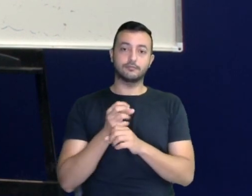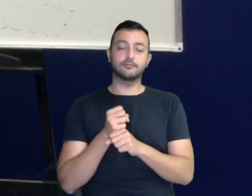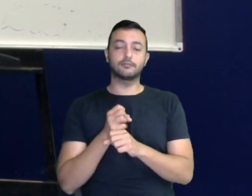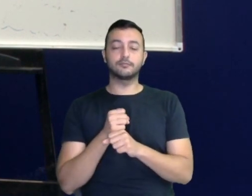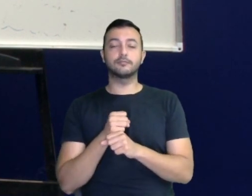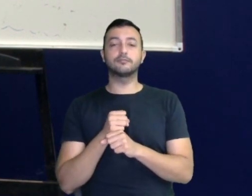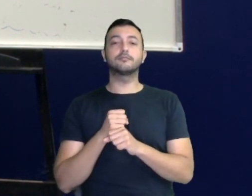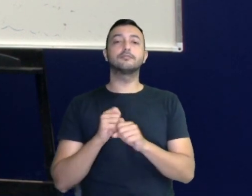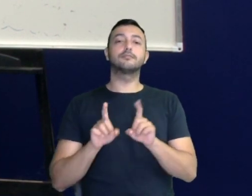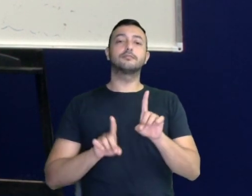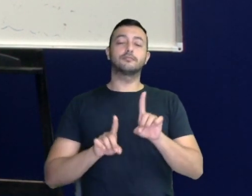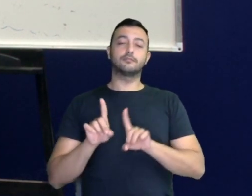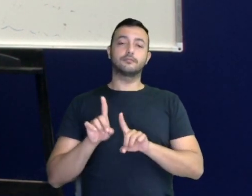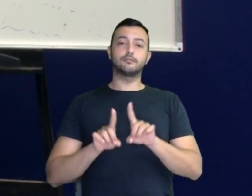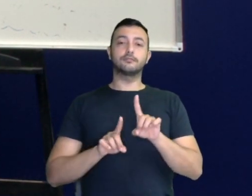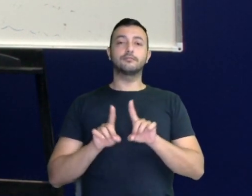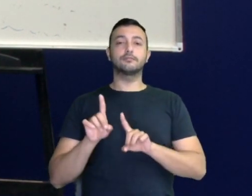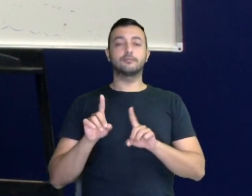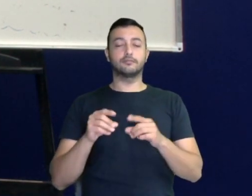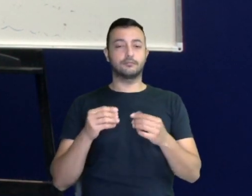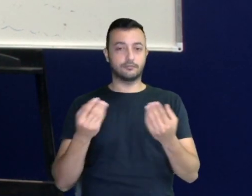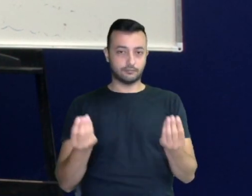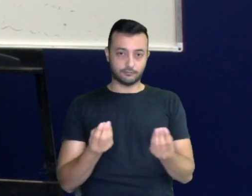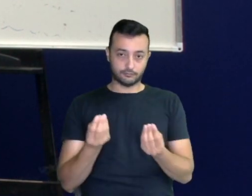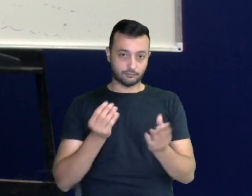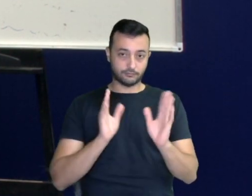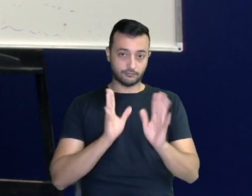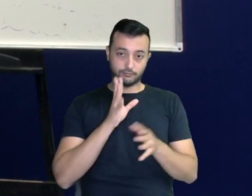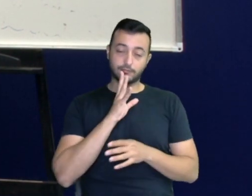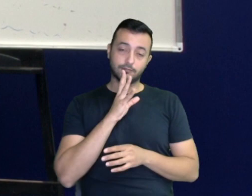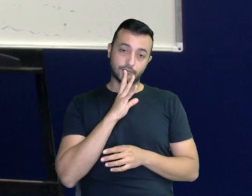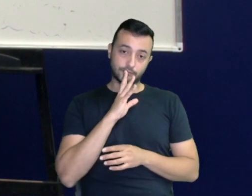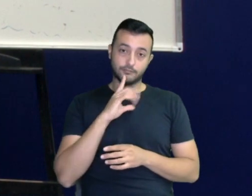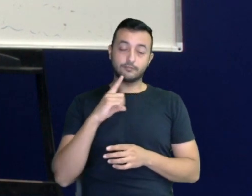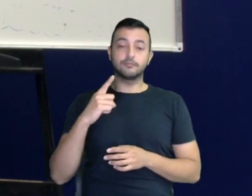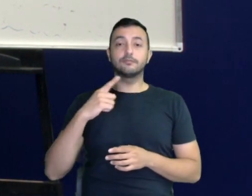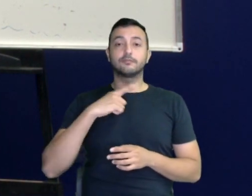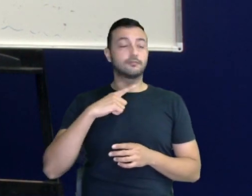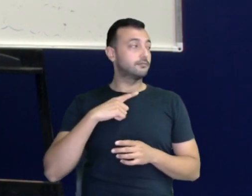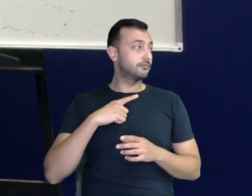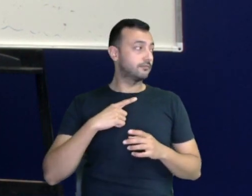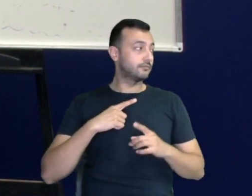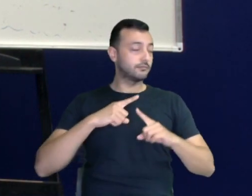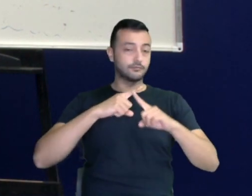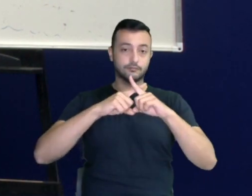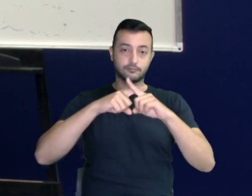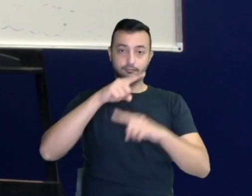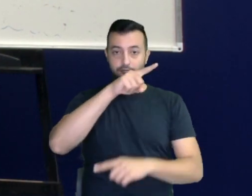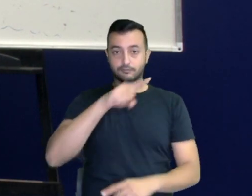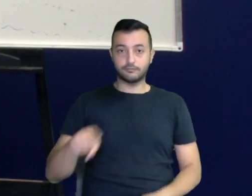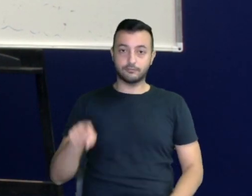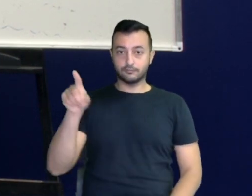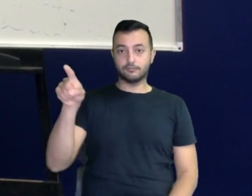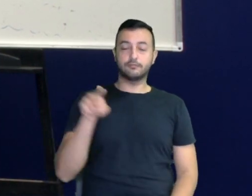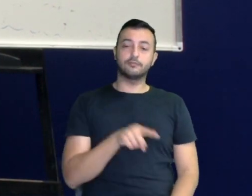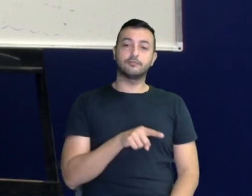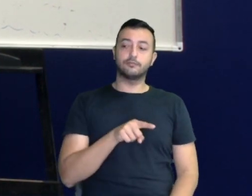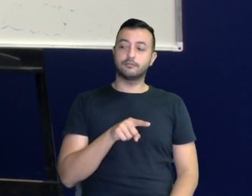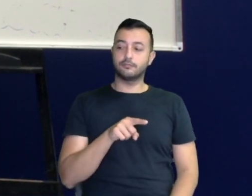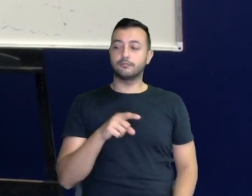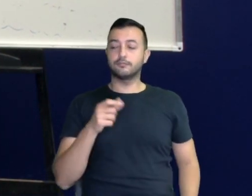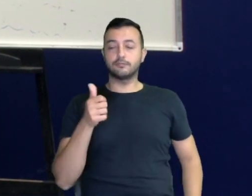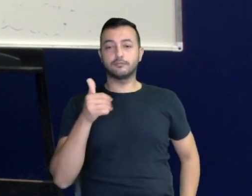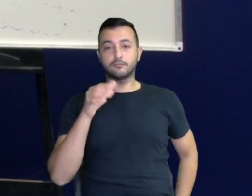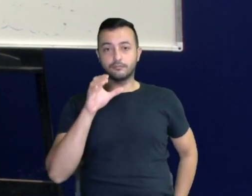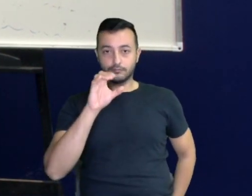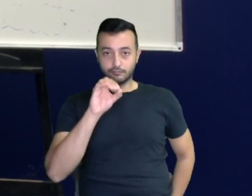esta proporção, né, como a gente já conhece. Então, faz aqui, ó, produto dos meios pelos extremos, né? O